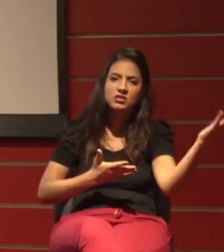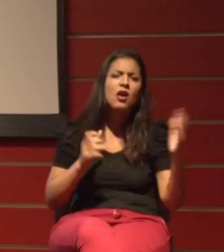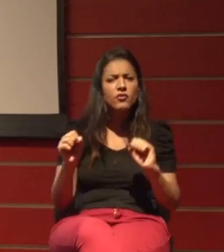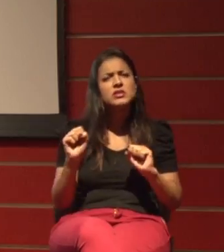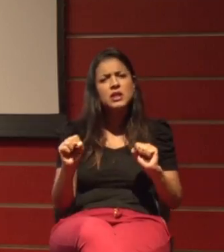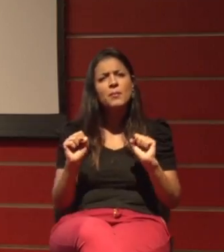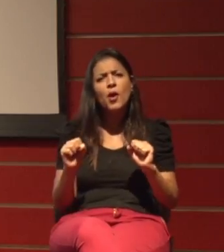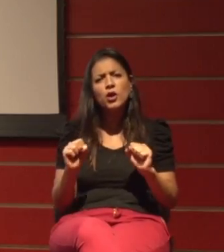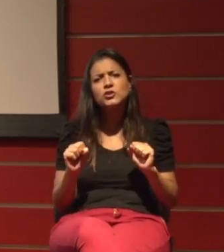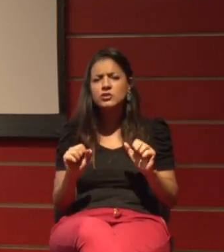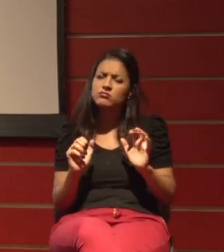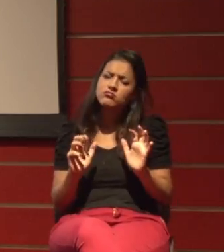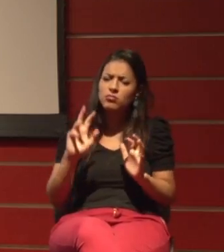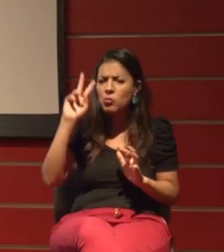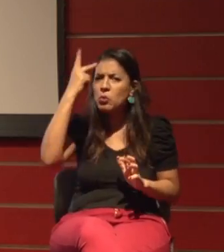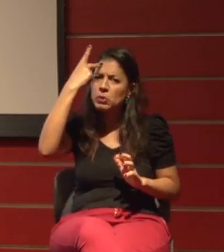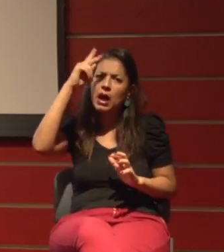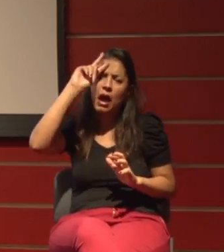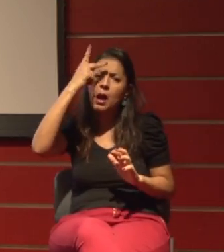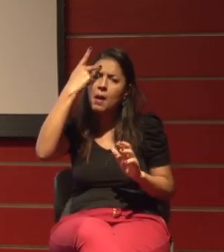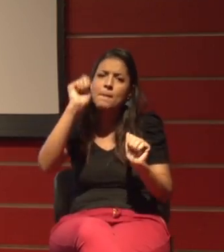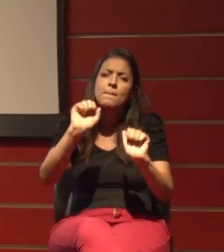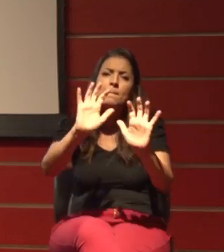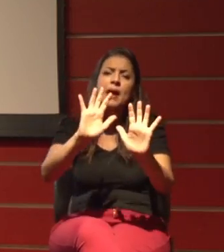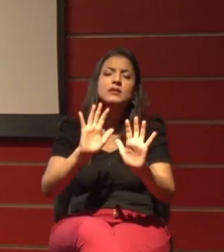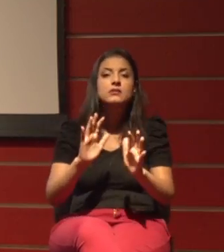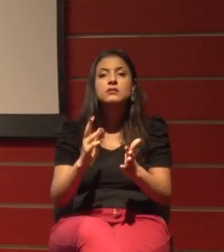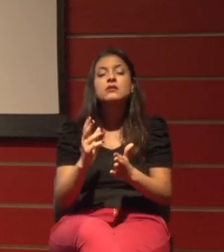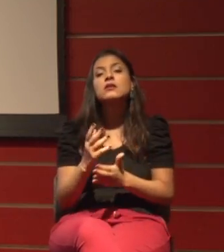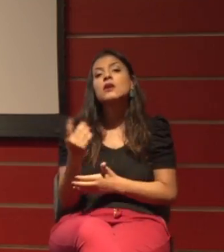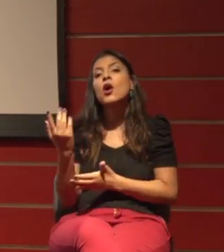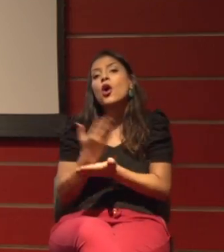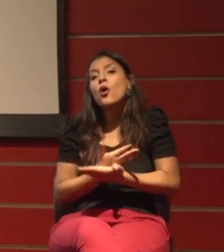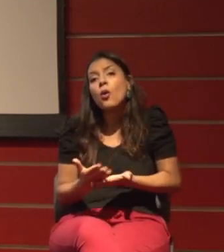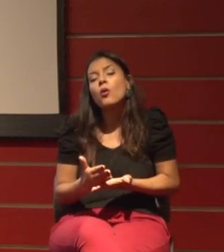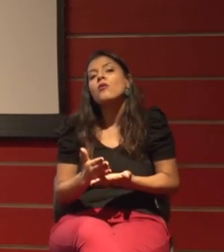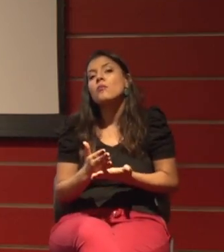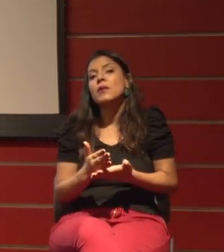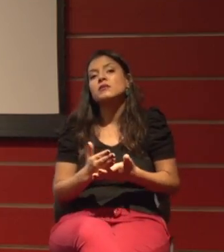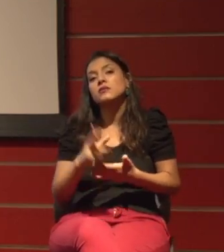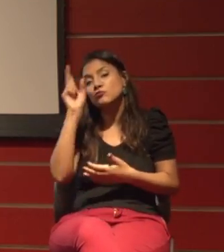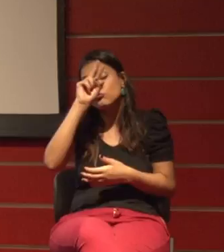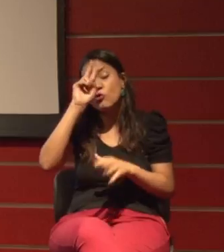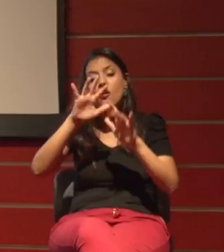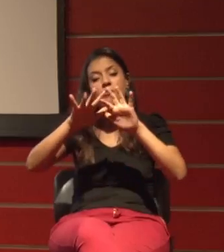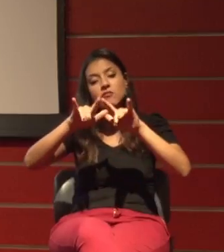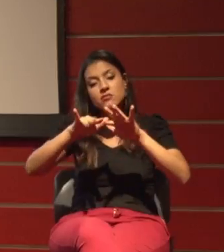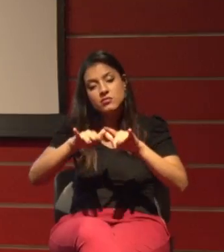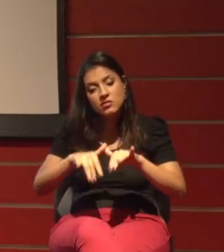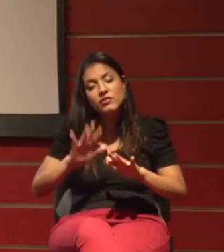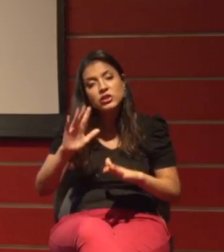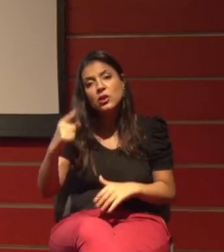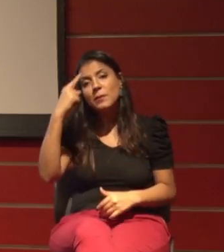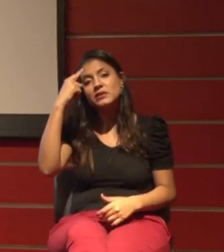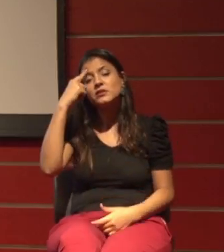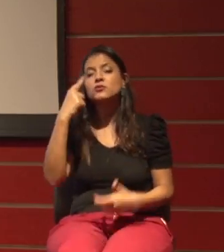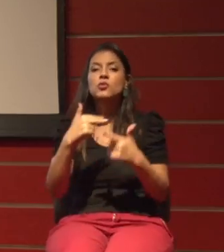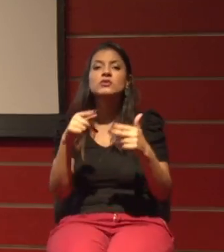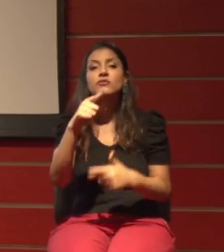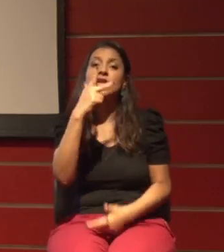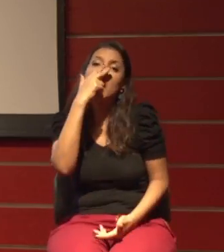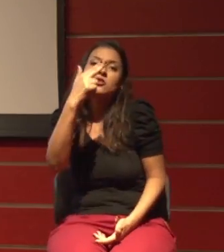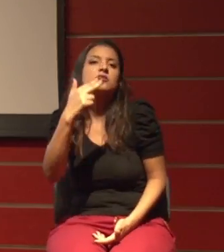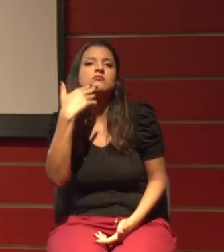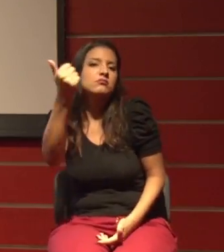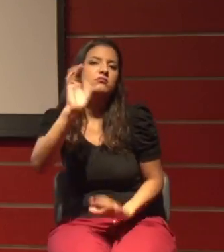para que ela mude de ideia Mas é interessante que você comece a escrevê-la tendo em mente aquilo que você acha que é o